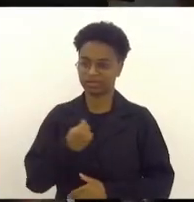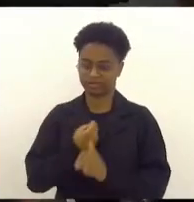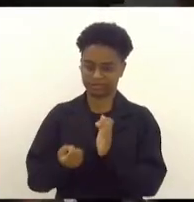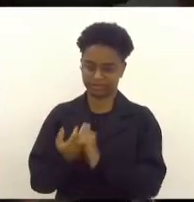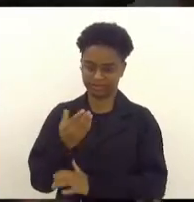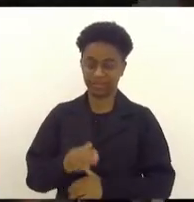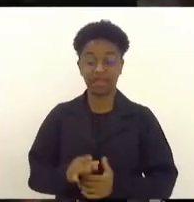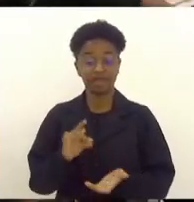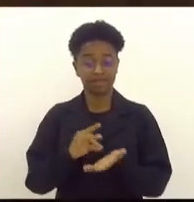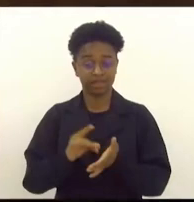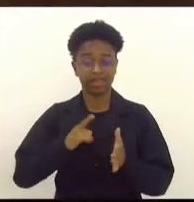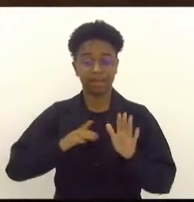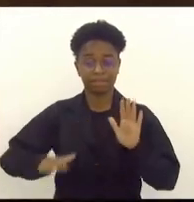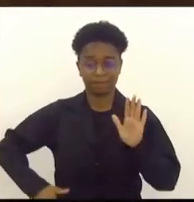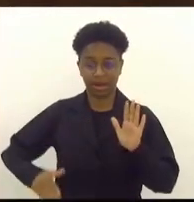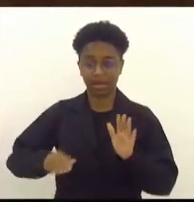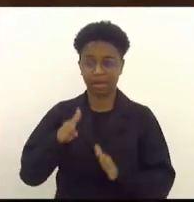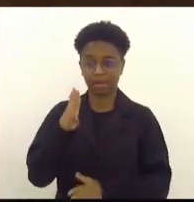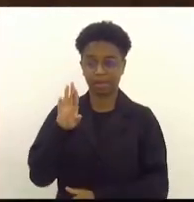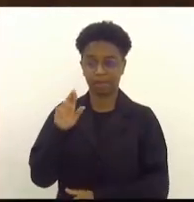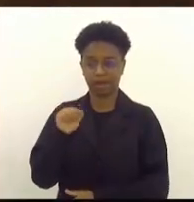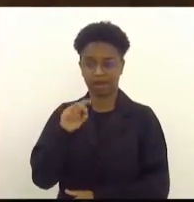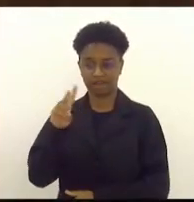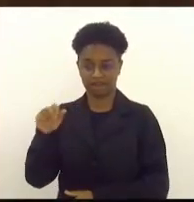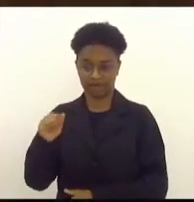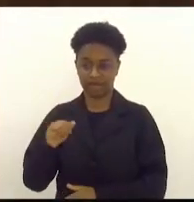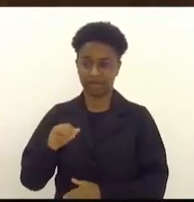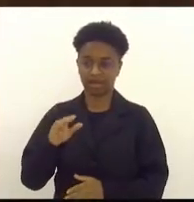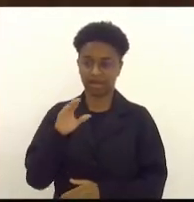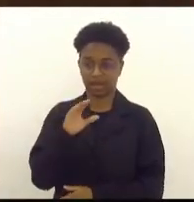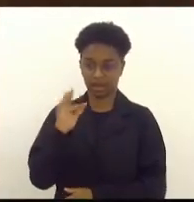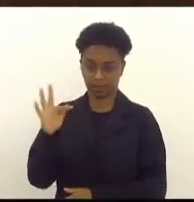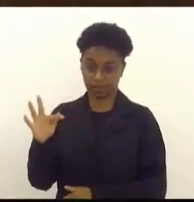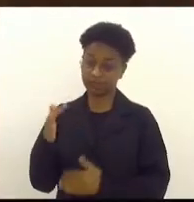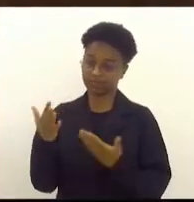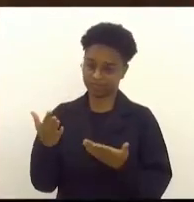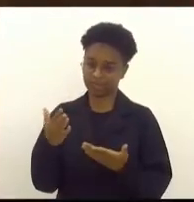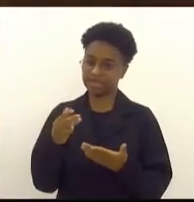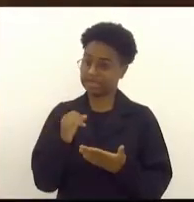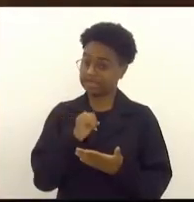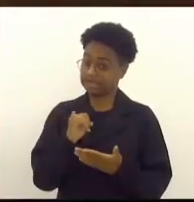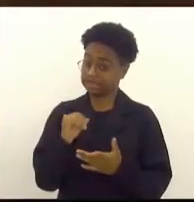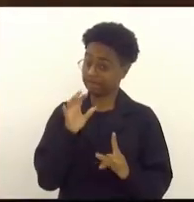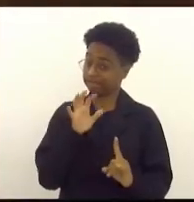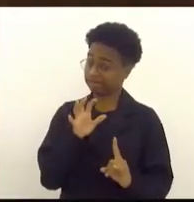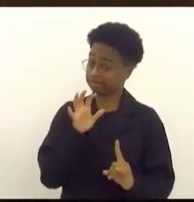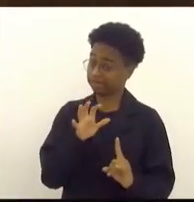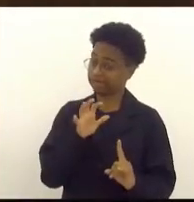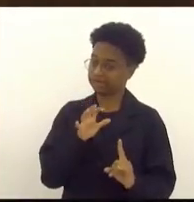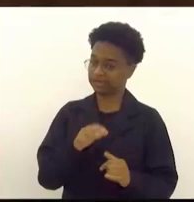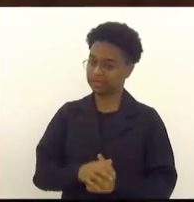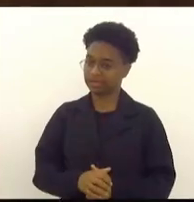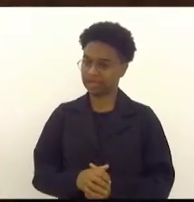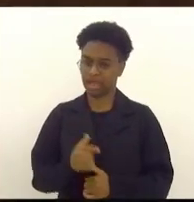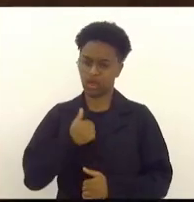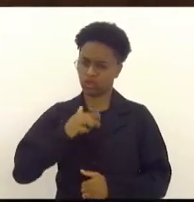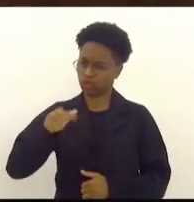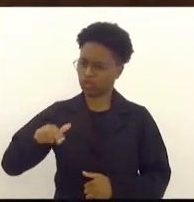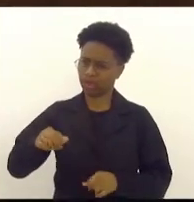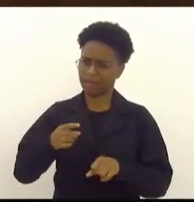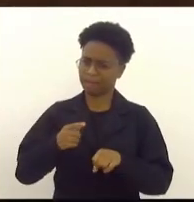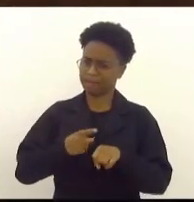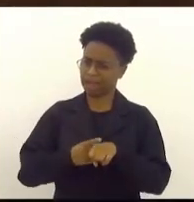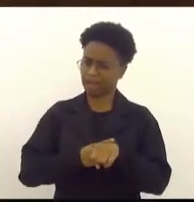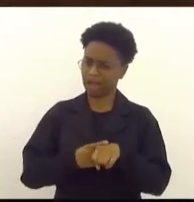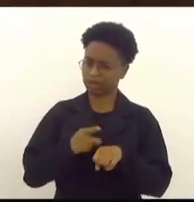lá na verdade tem a praia Brava em Cabo Frio que pessoas pega onda só apertar um pouquinho antes assim eu nunca fui pelado para praia